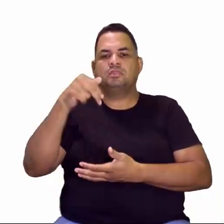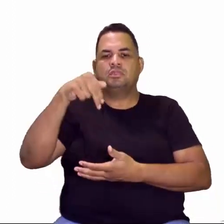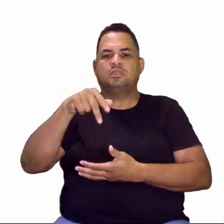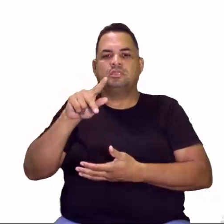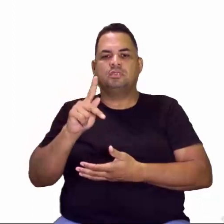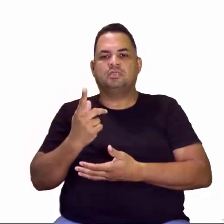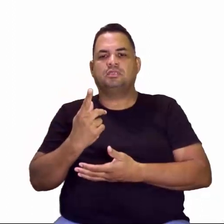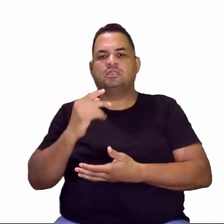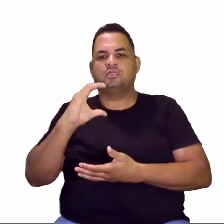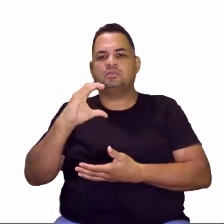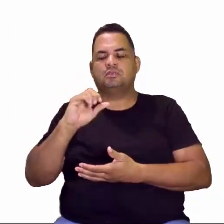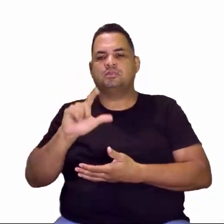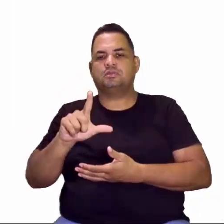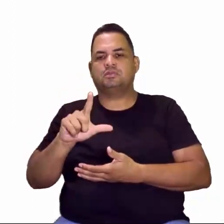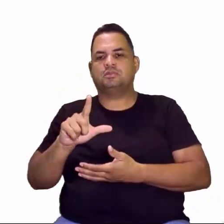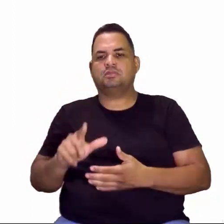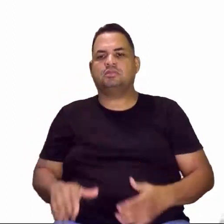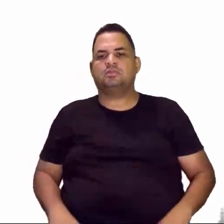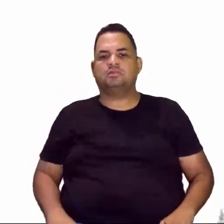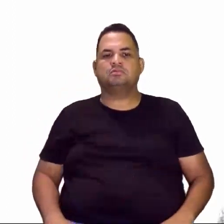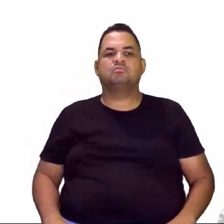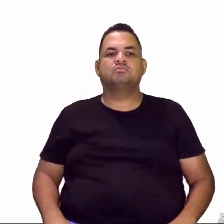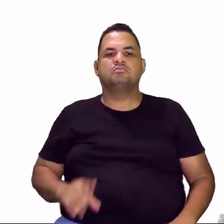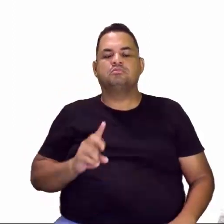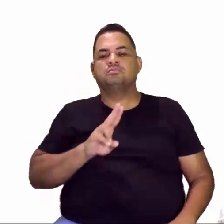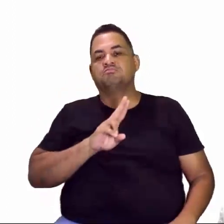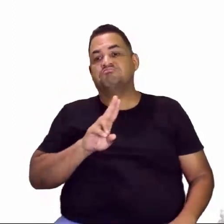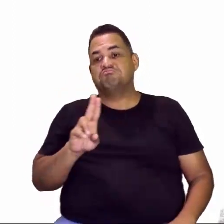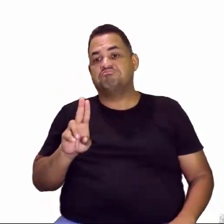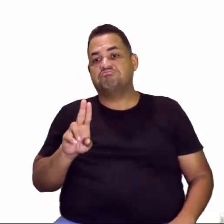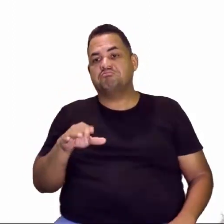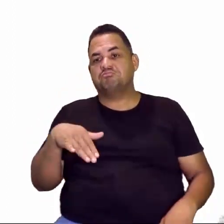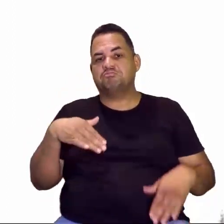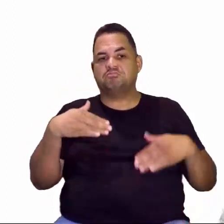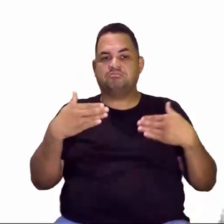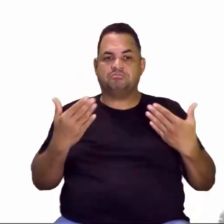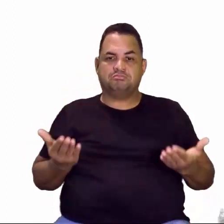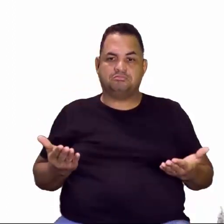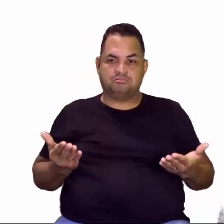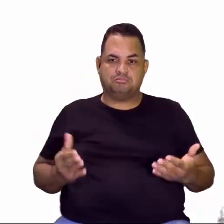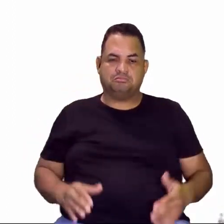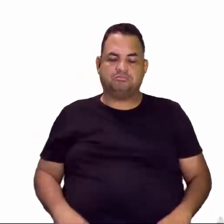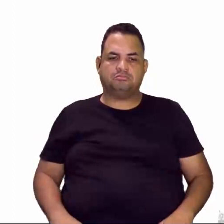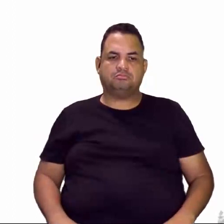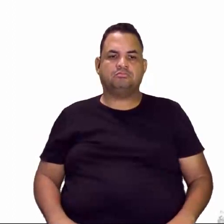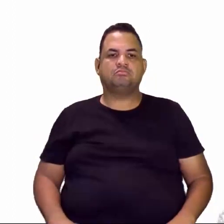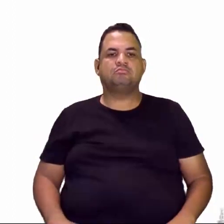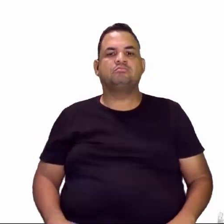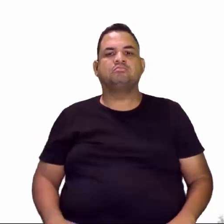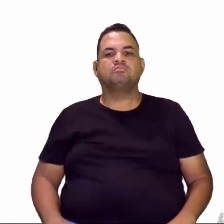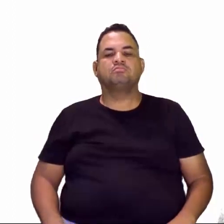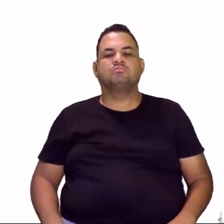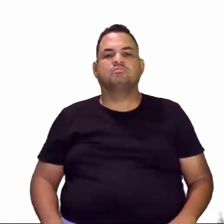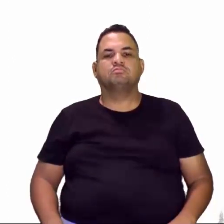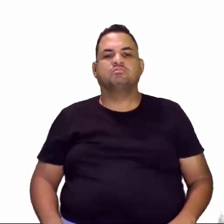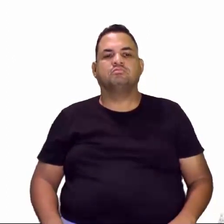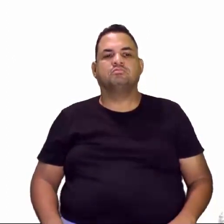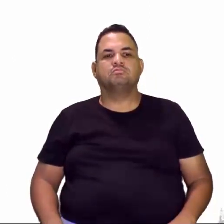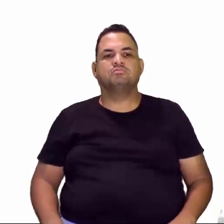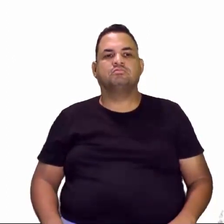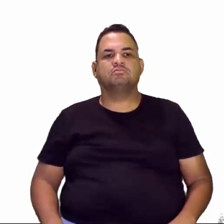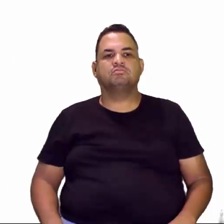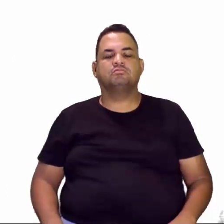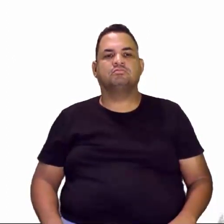Ca3PO42 e o NH4Cl, que são respectivamente denominados de...